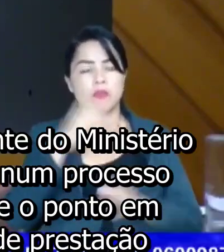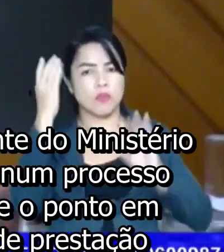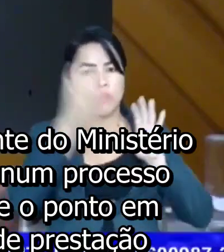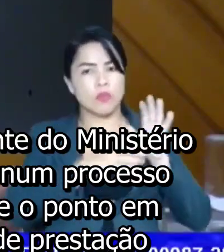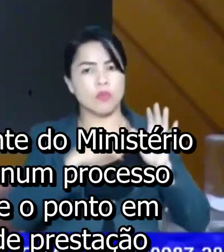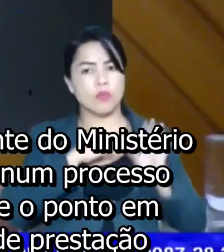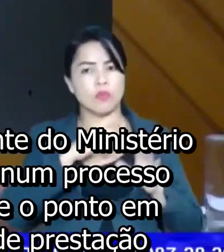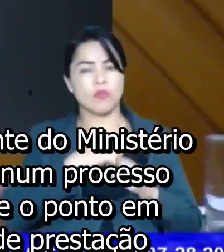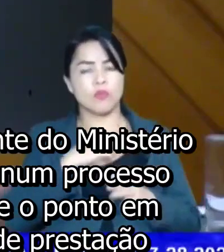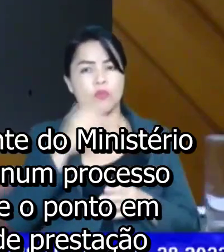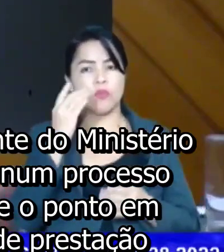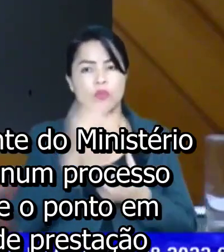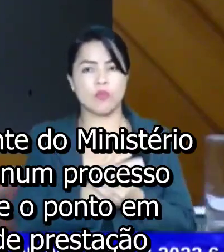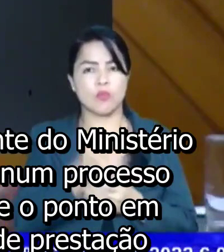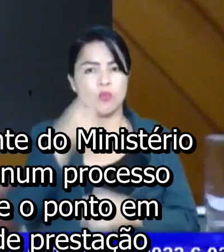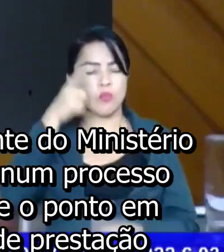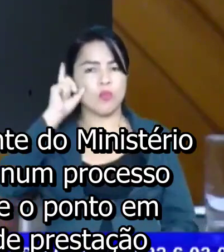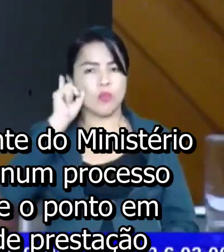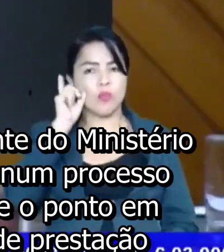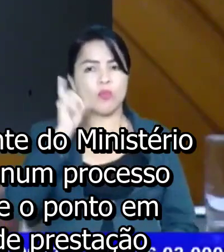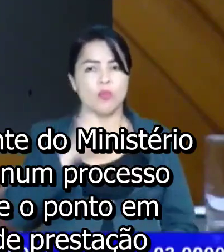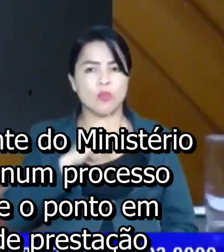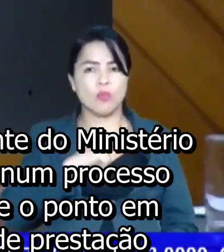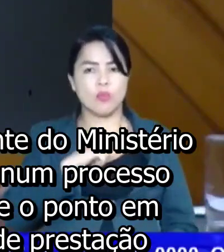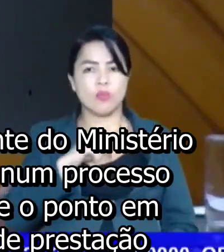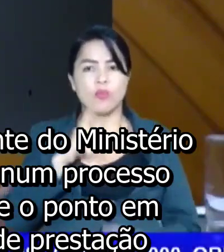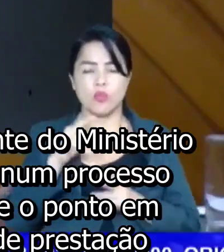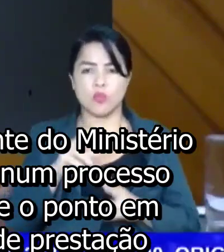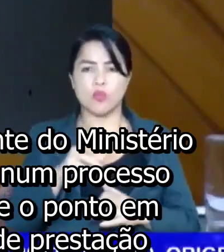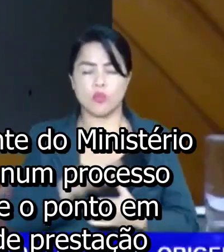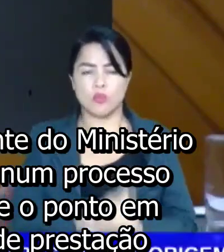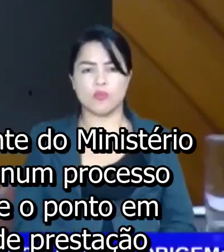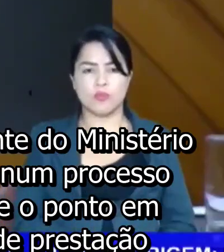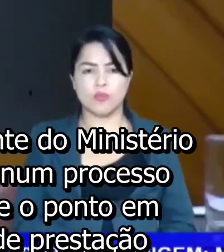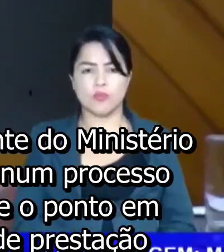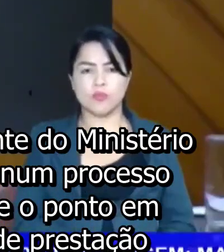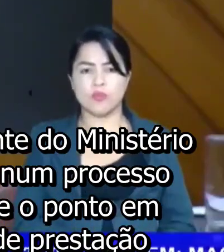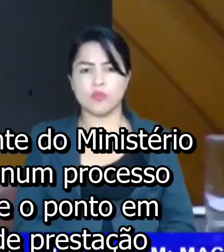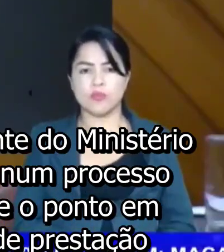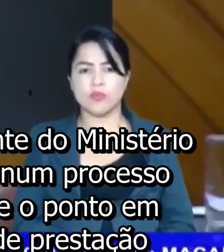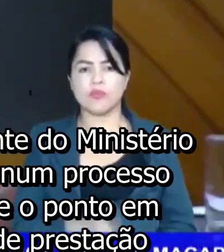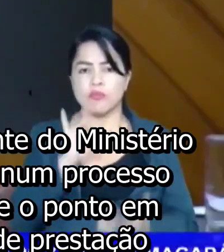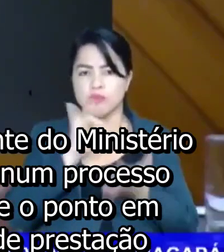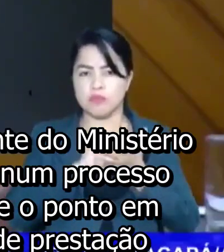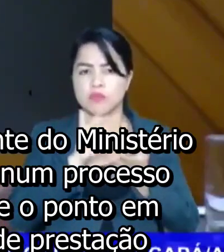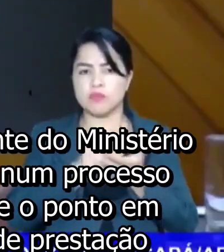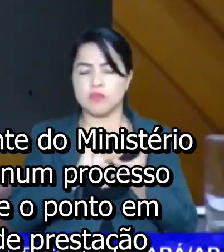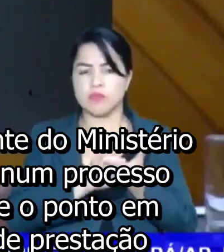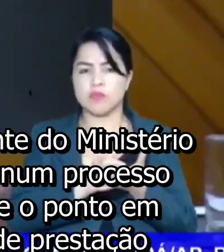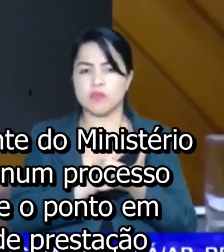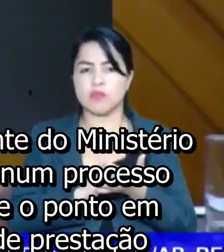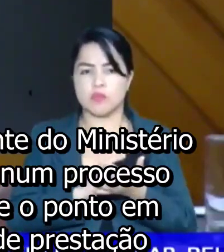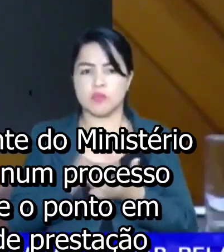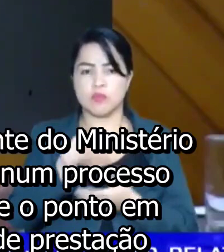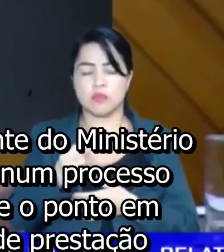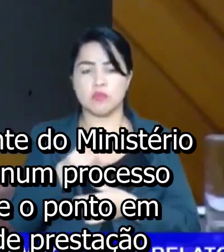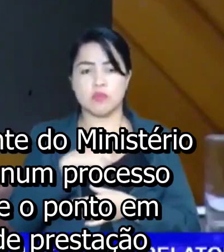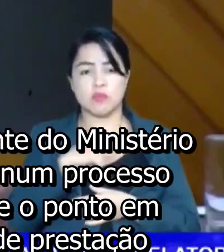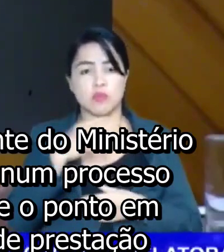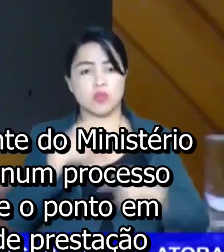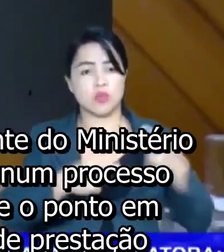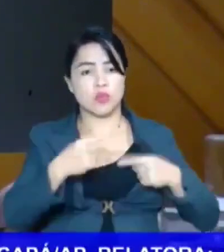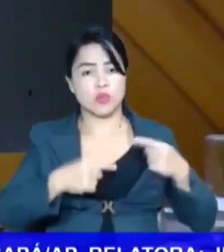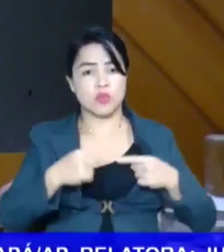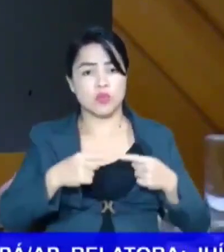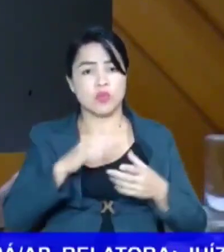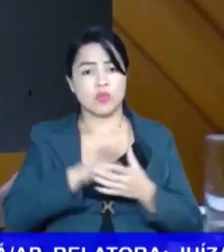ontem, né, que trata sobre situação similar. E justamente o ponto em questão é que essa discussão ela é